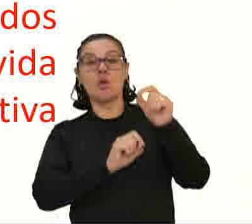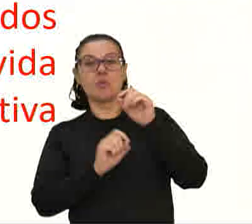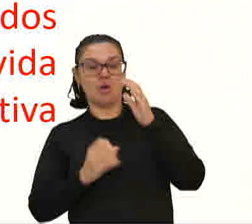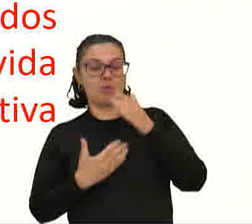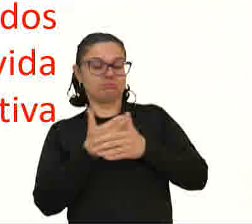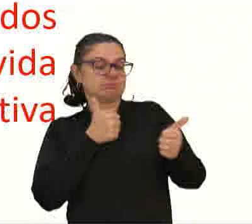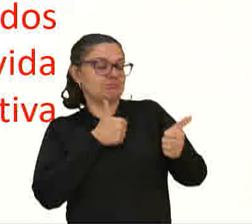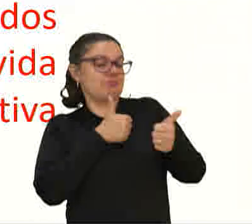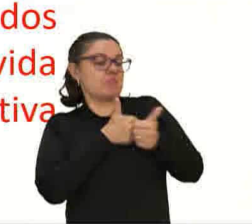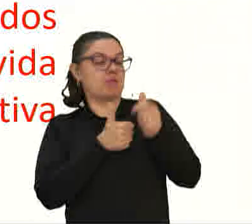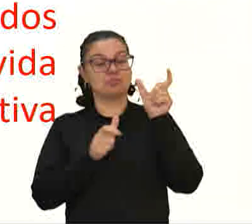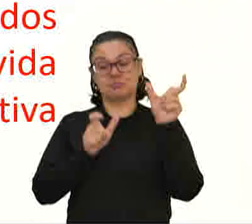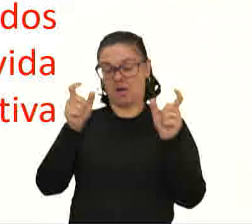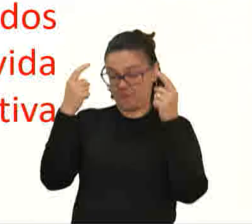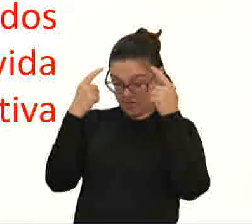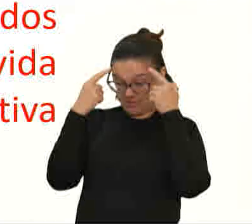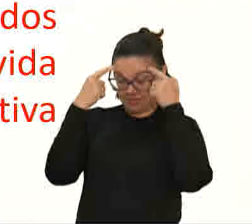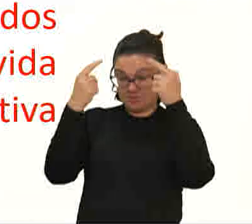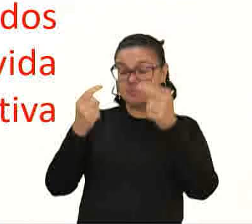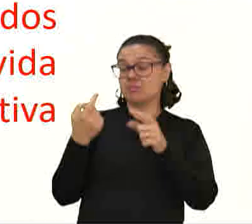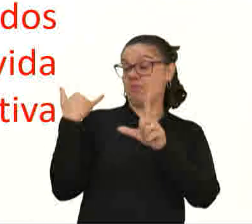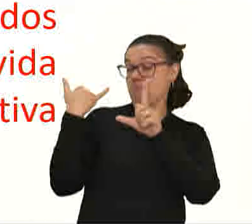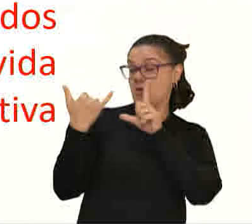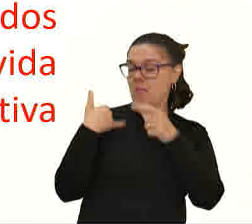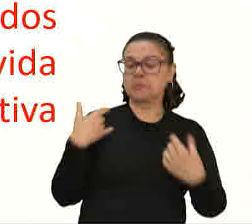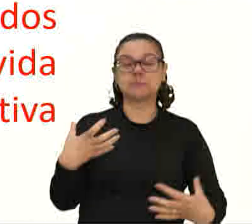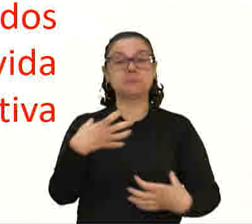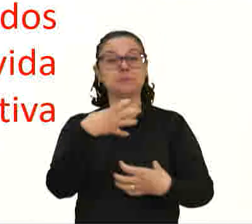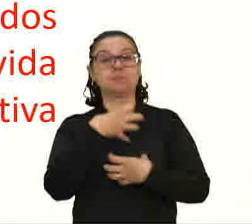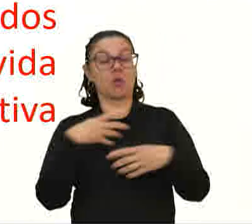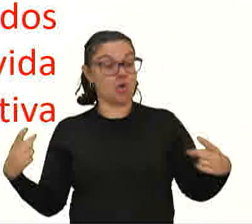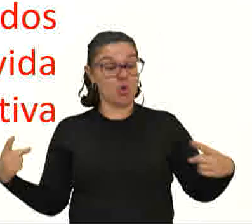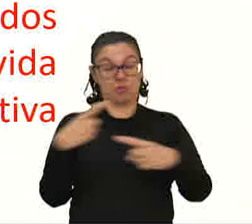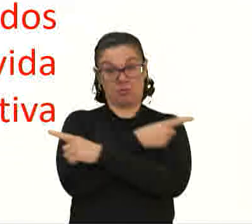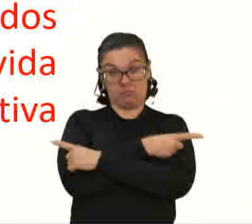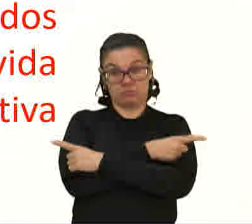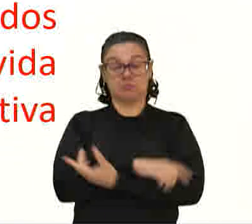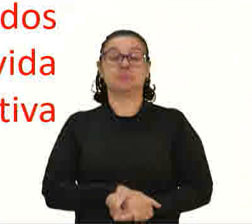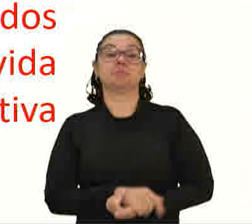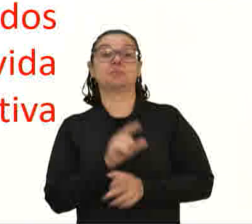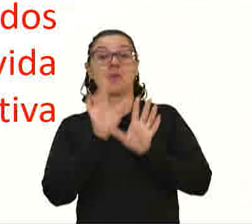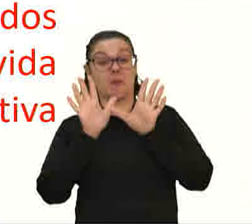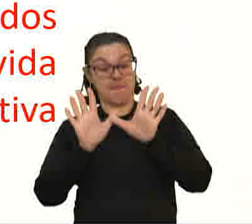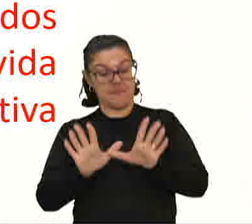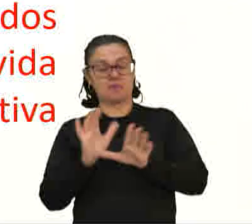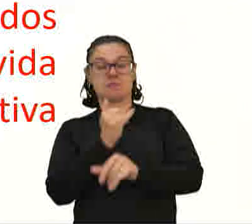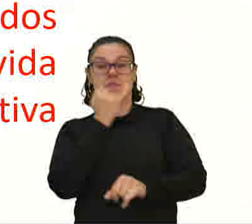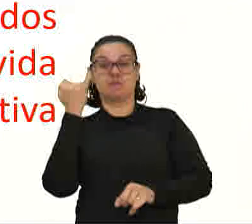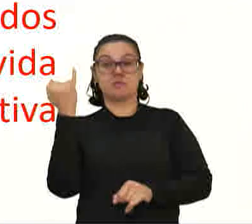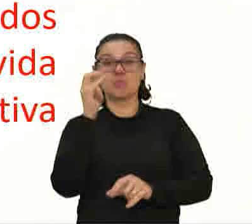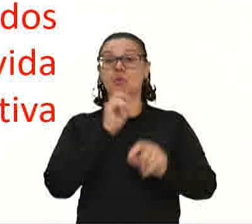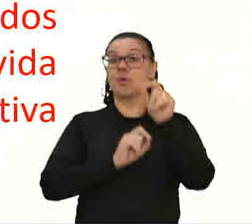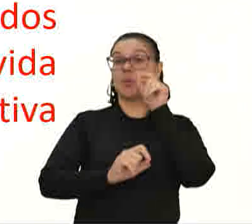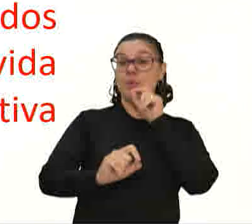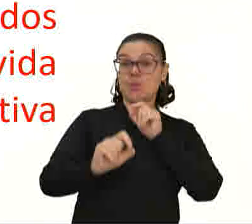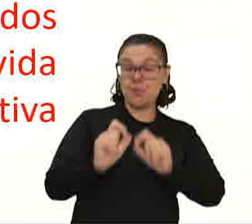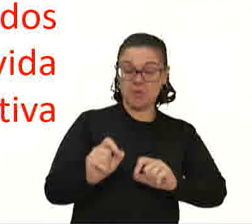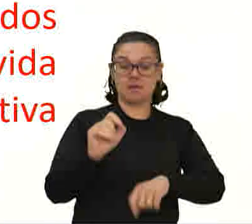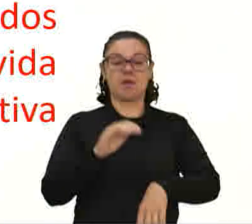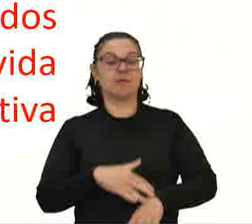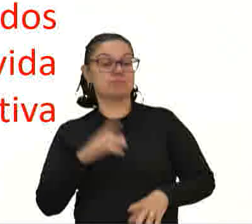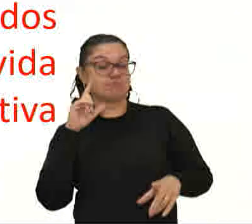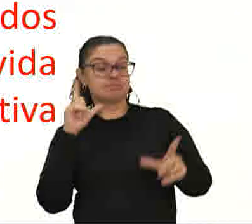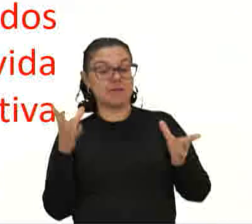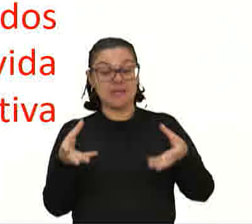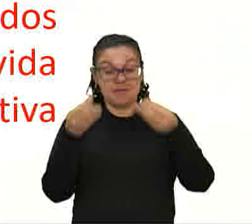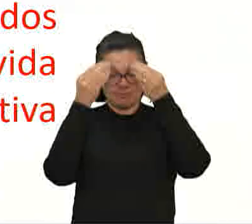da aproximação de ideias, imagens e sentidos contrários. Mais importante que isso, porém, é reconhecer